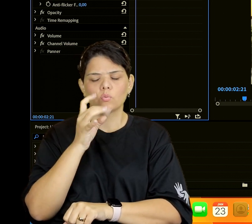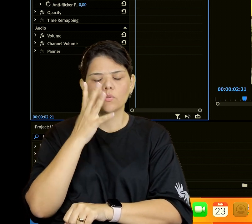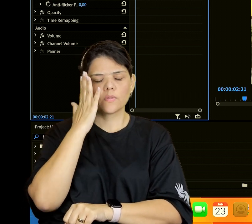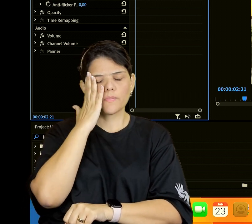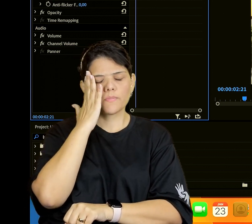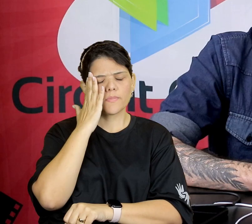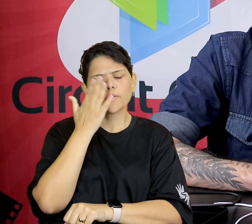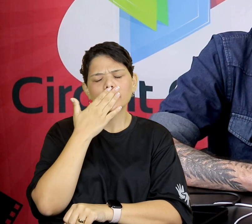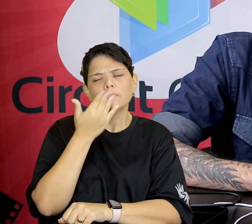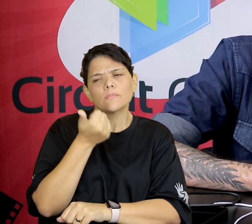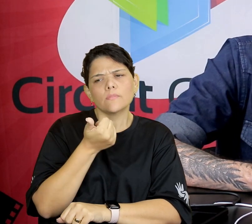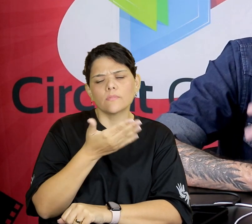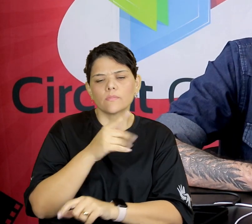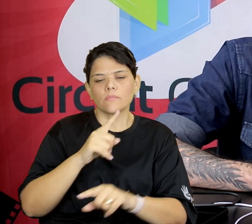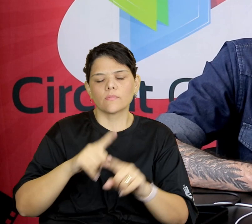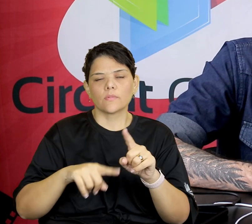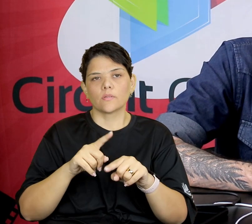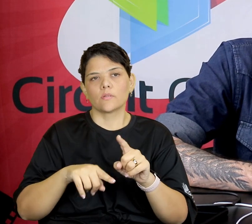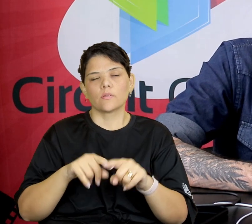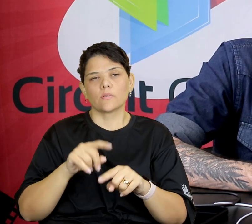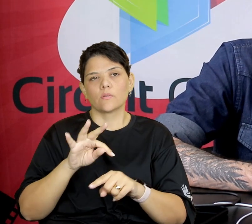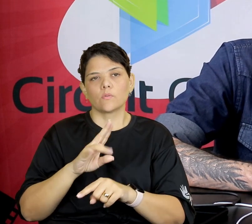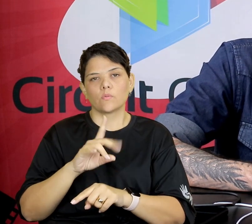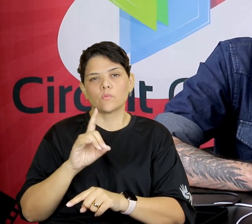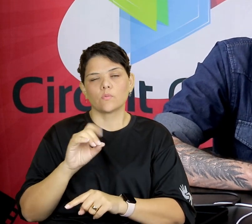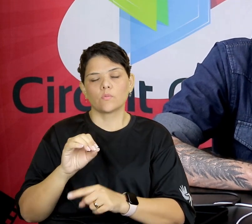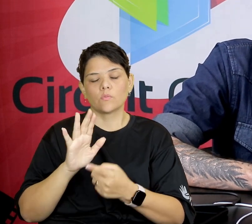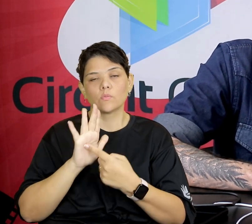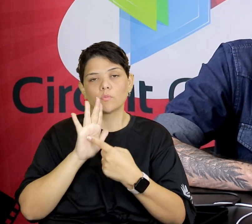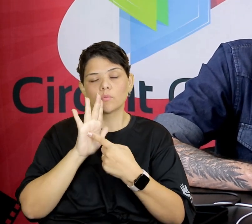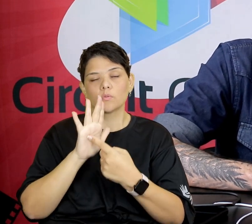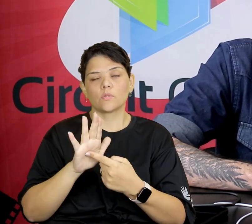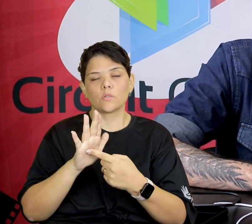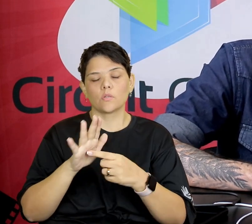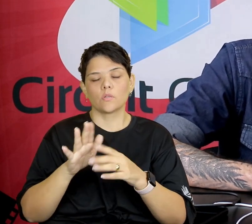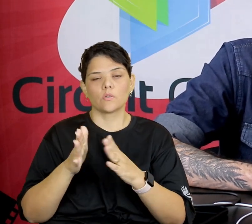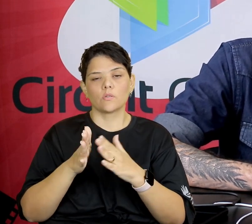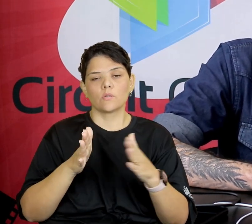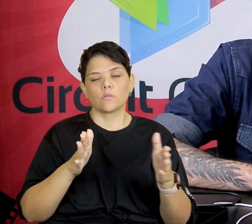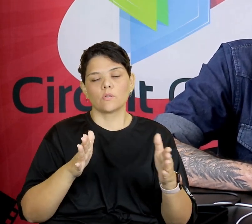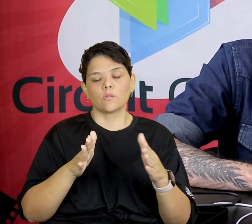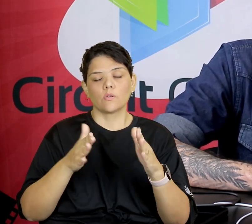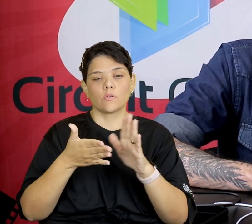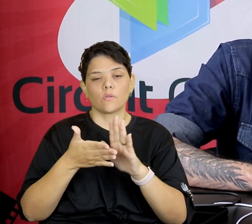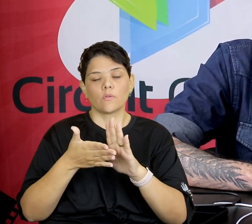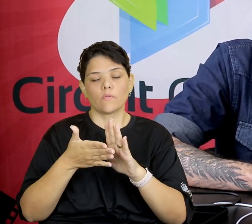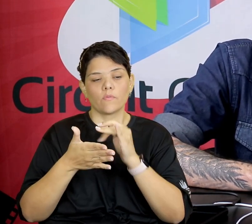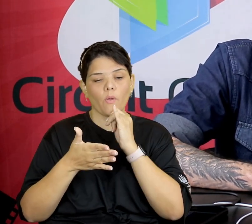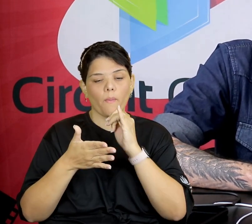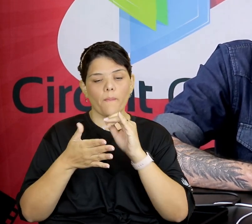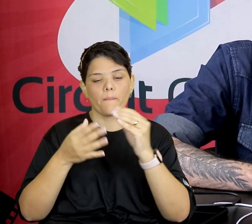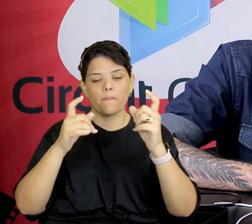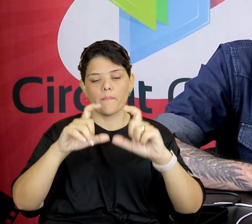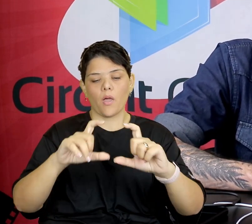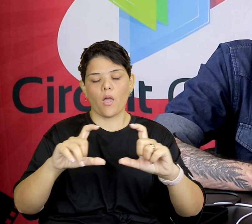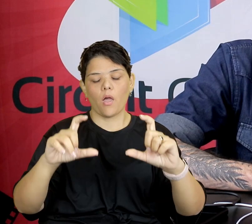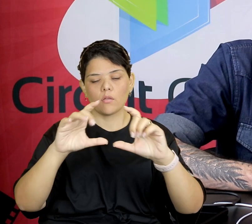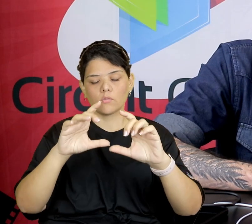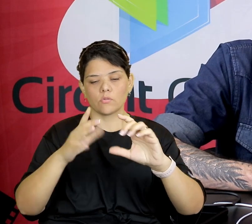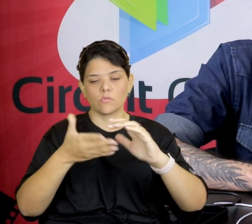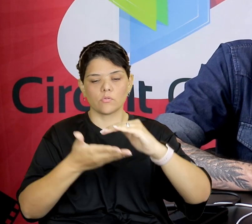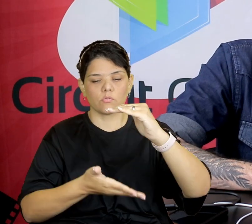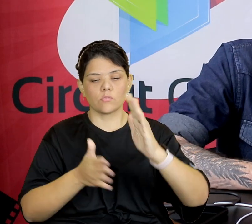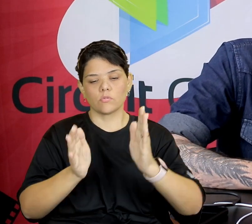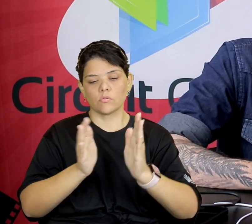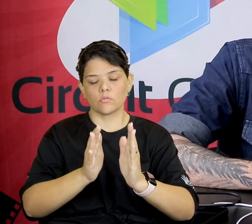mão. Então tudo isso que eu mostrei aqui bem rapidinho para vocês, de formato, de sequências e tudo mais, é muito em cima disso.